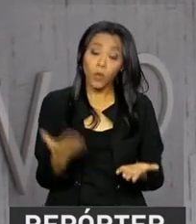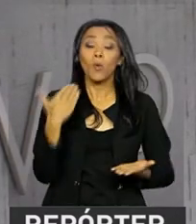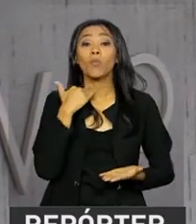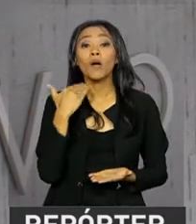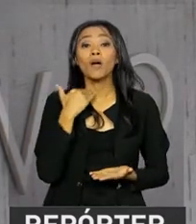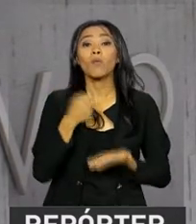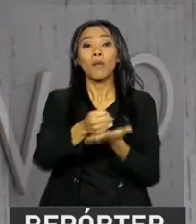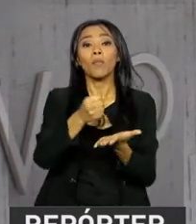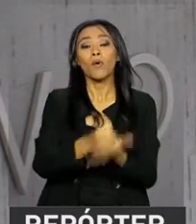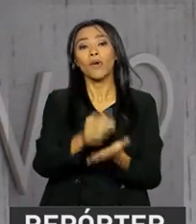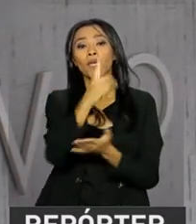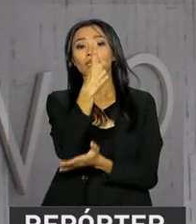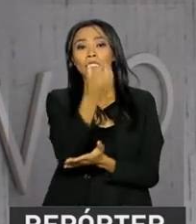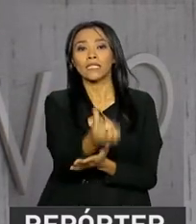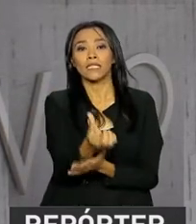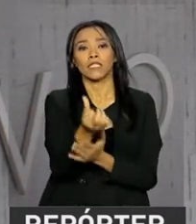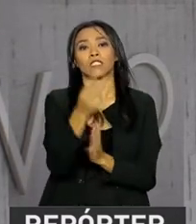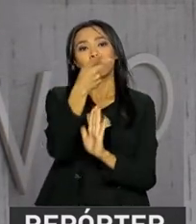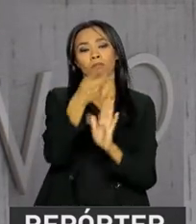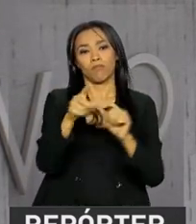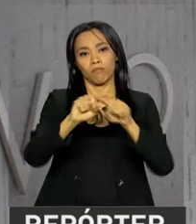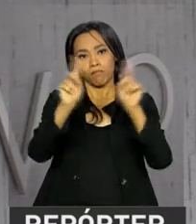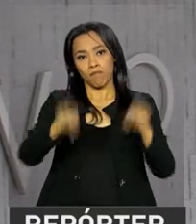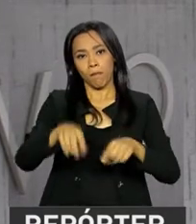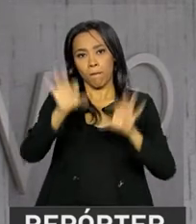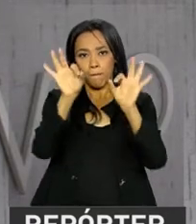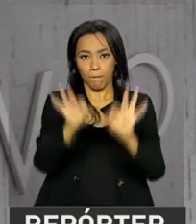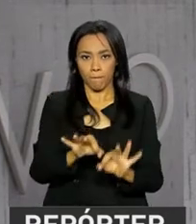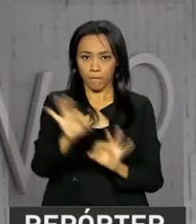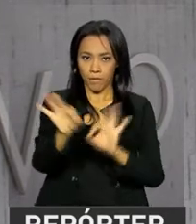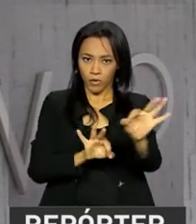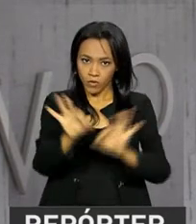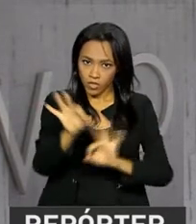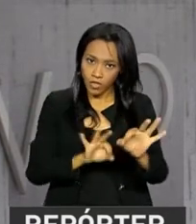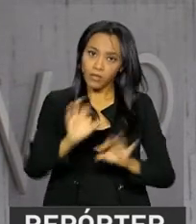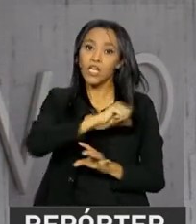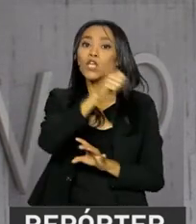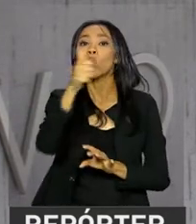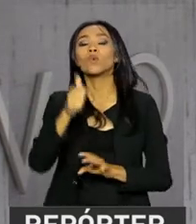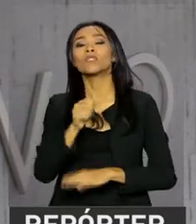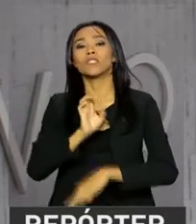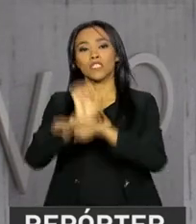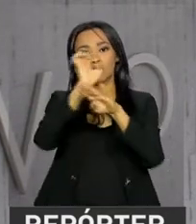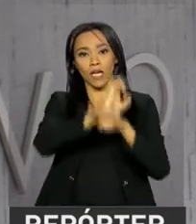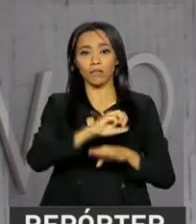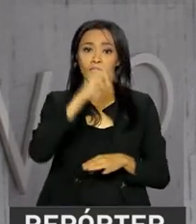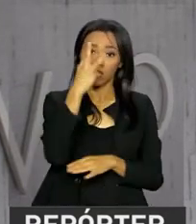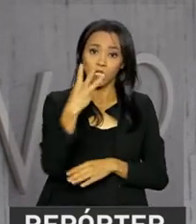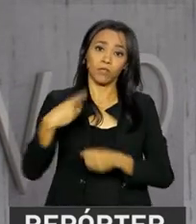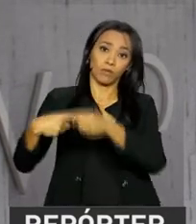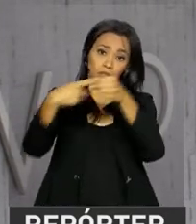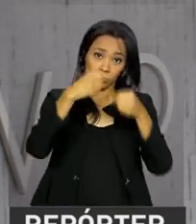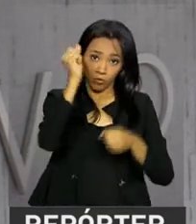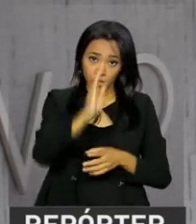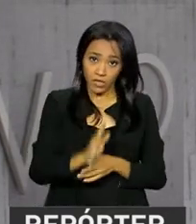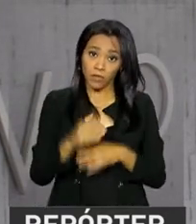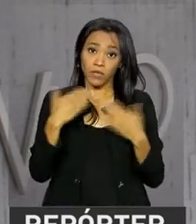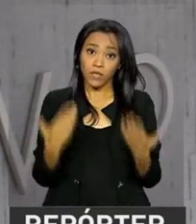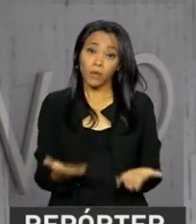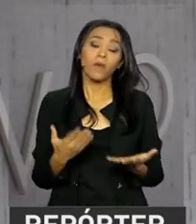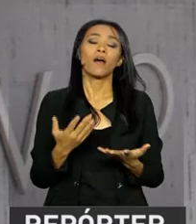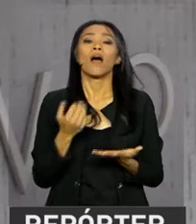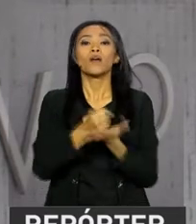16 projetos educacionais em 11 estados e três municípios brasileiros a instituição atende